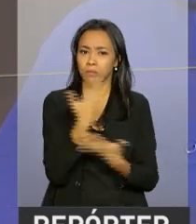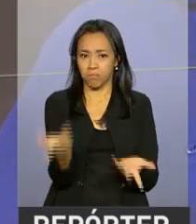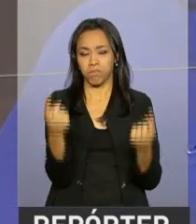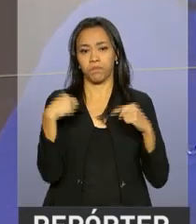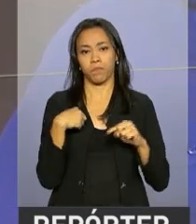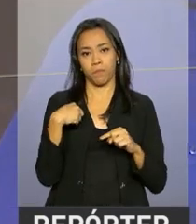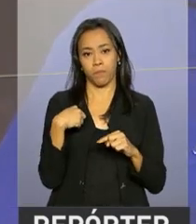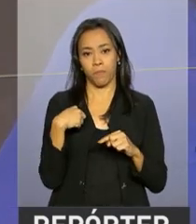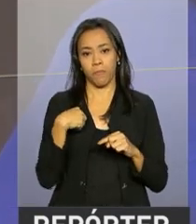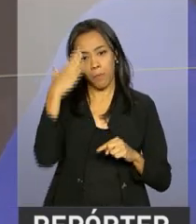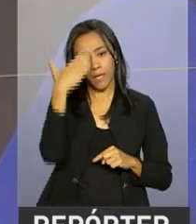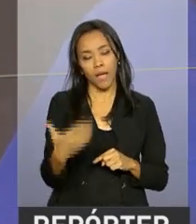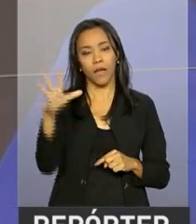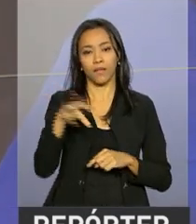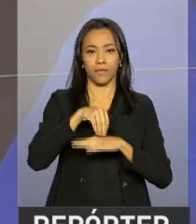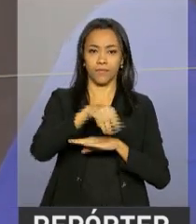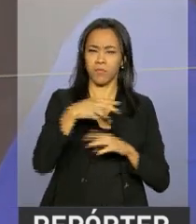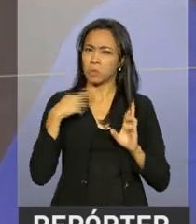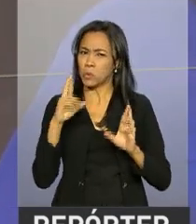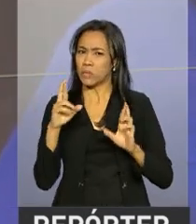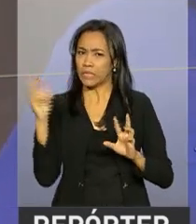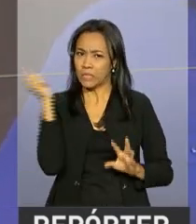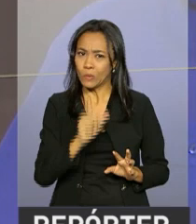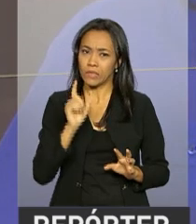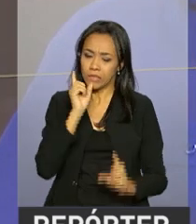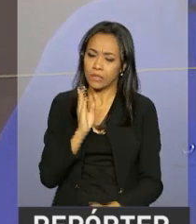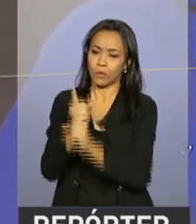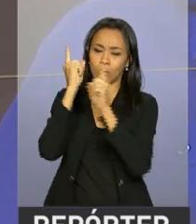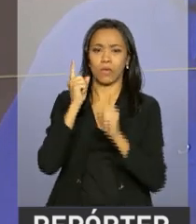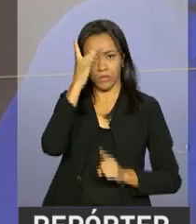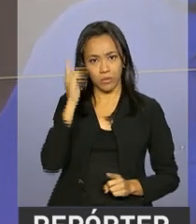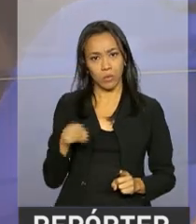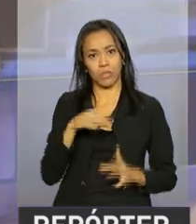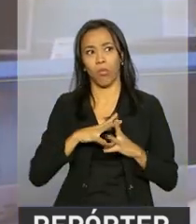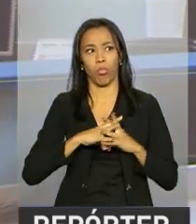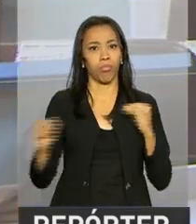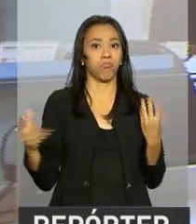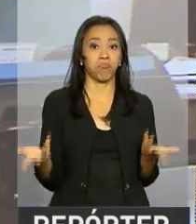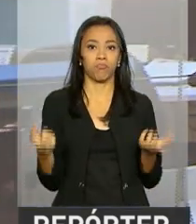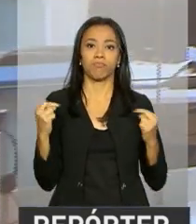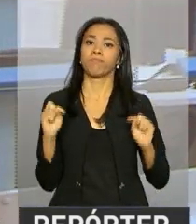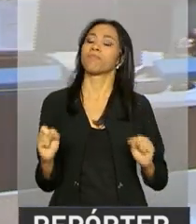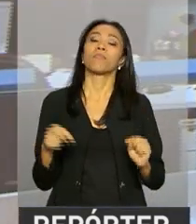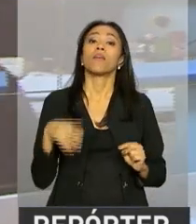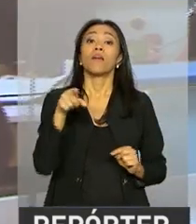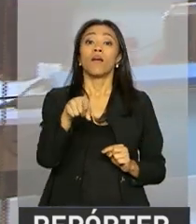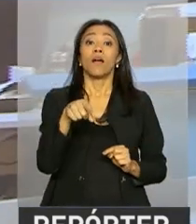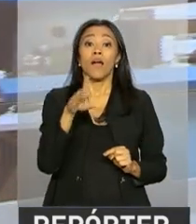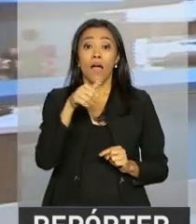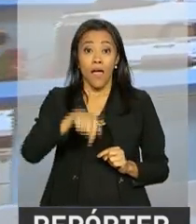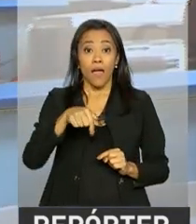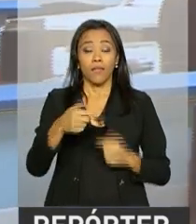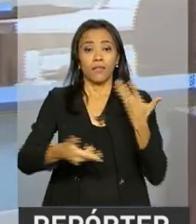Thaisa, pelas suas informações. Vamos torcer que esses brasileiros sejam encontrados. E mais de 800 municípios de 9 estados brasileiros